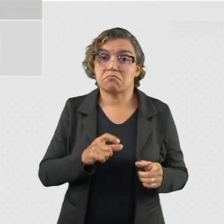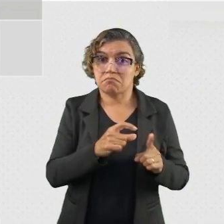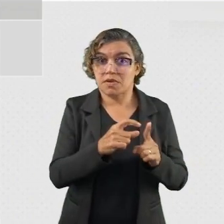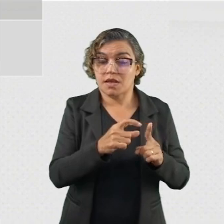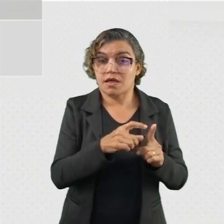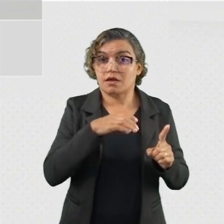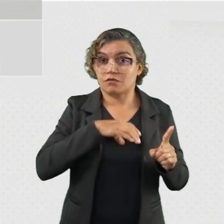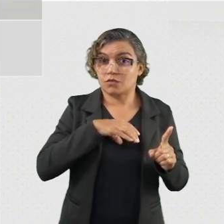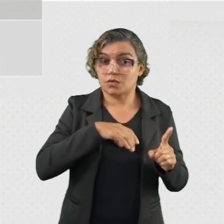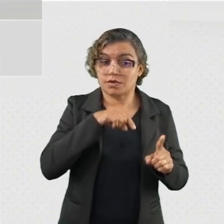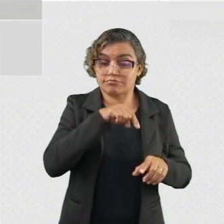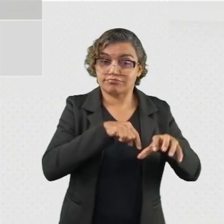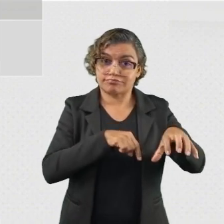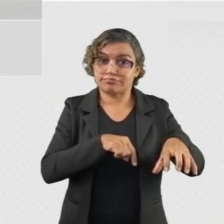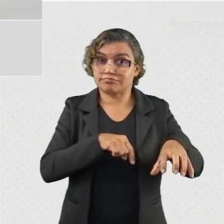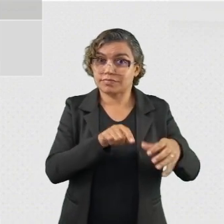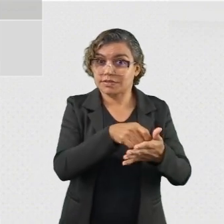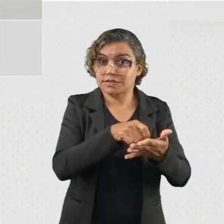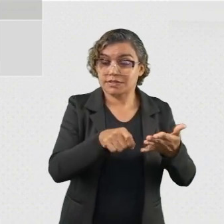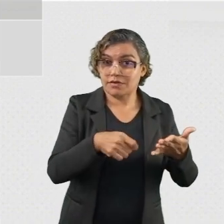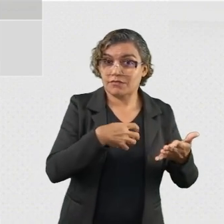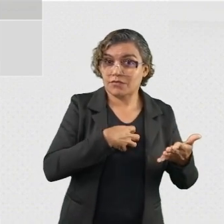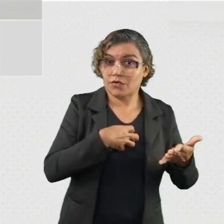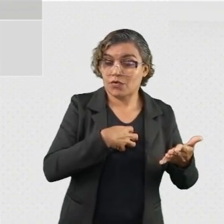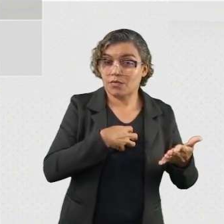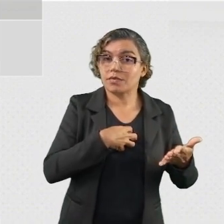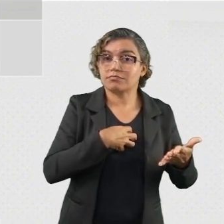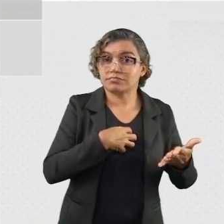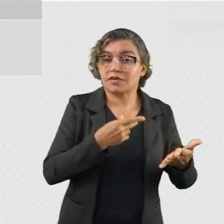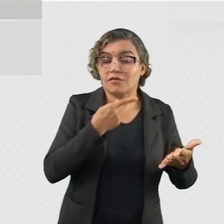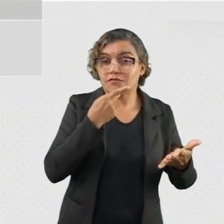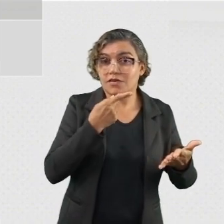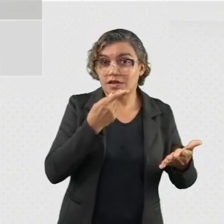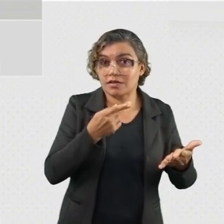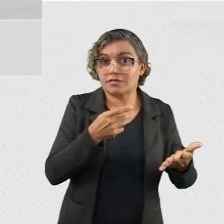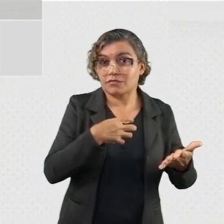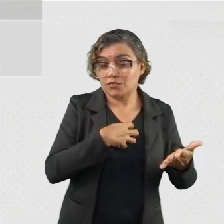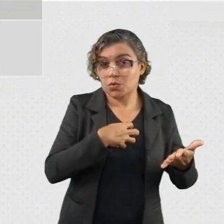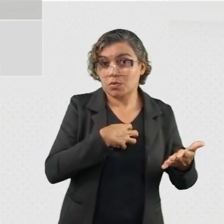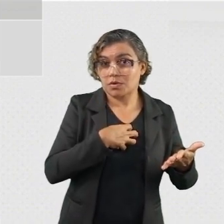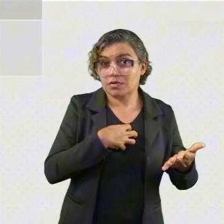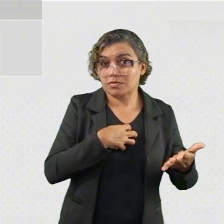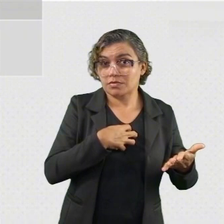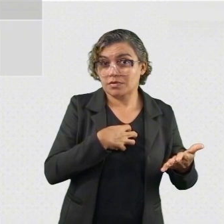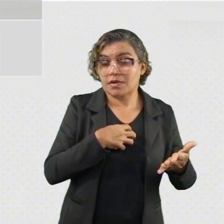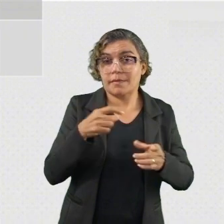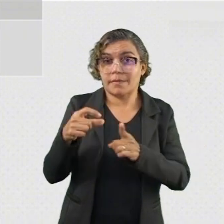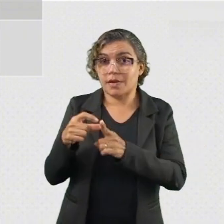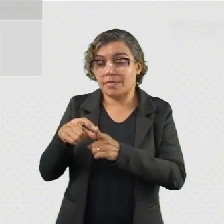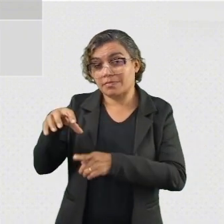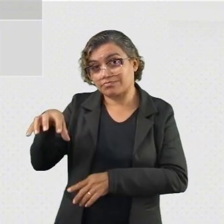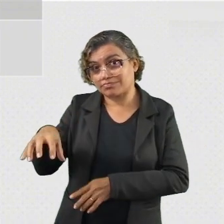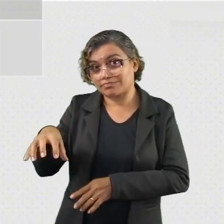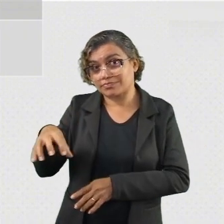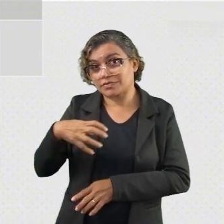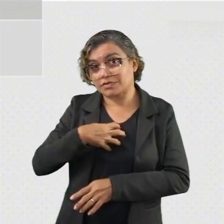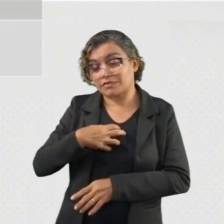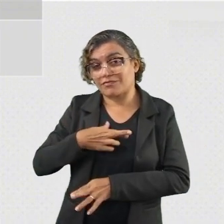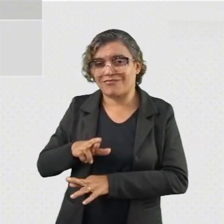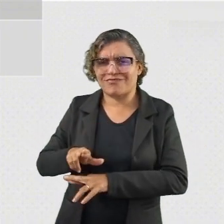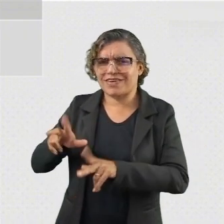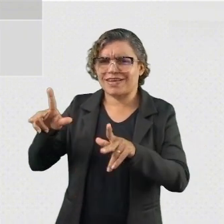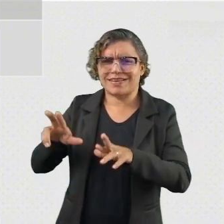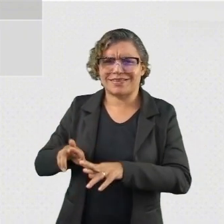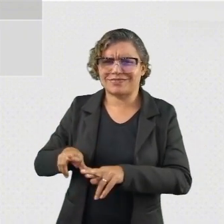no inglês americano se escreve de um jeito e que se pronuncia de um jeito, e palavras que no inglês britânico tem um jeito